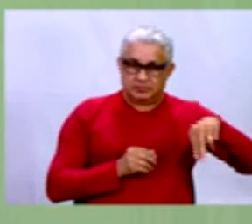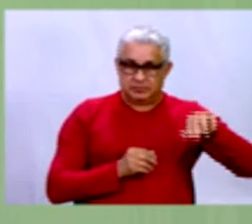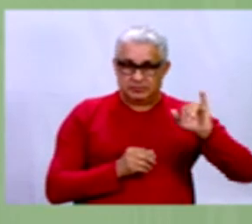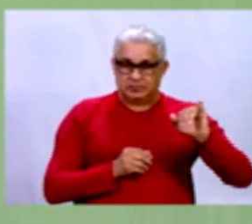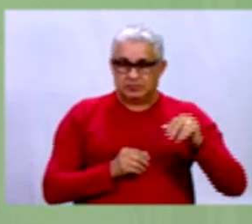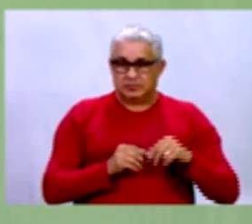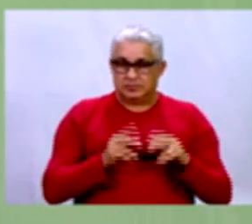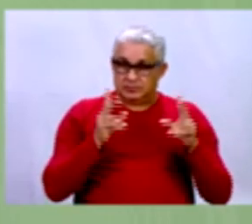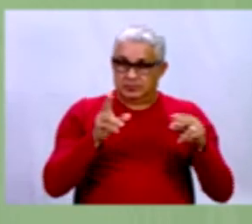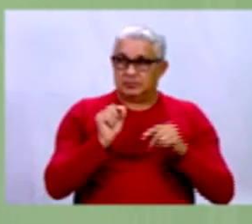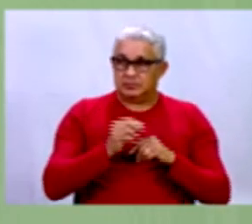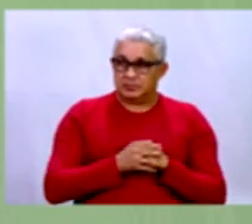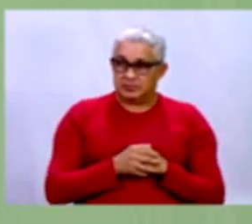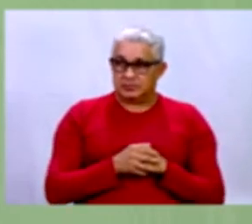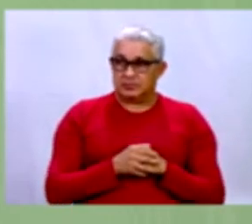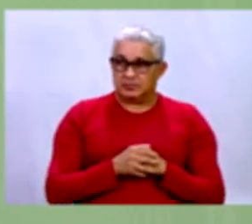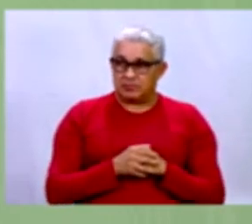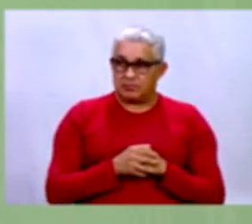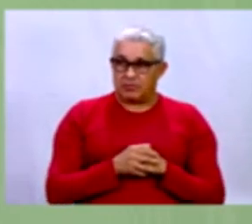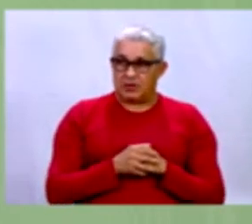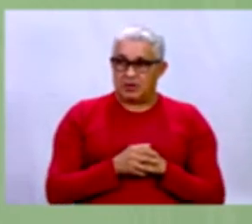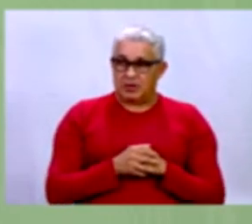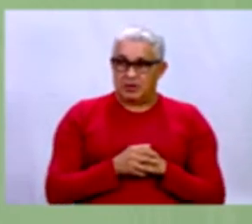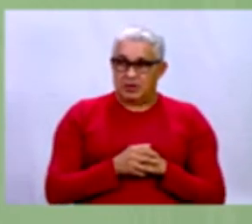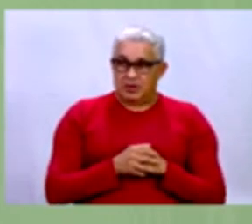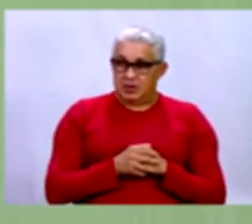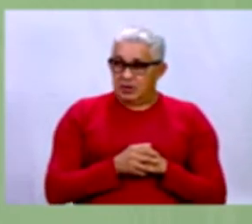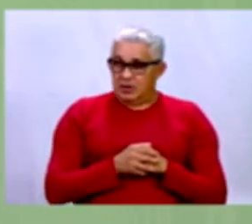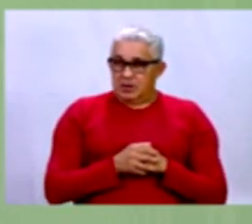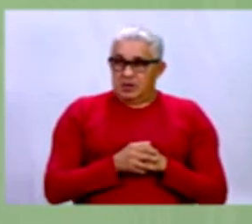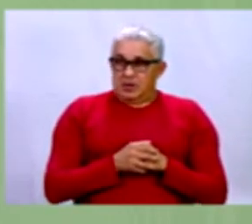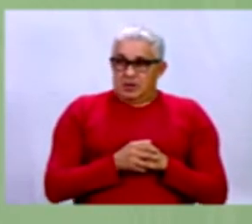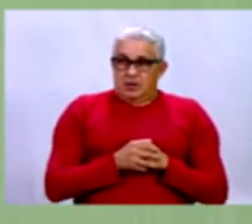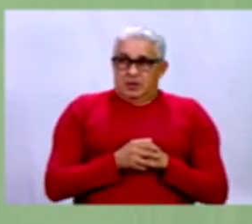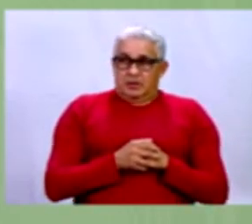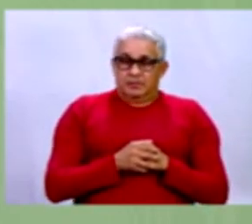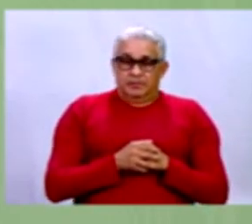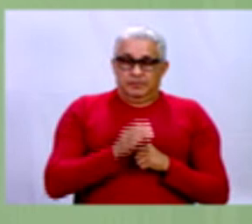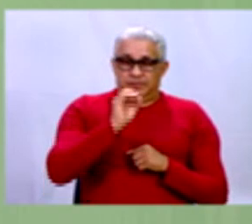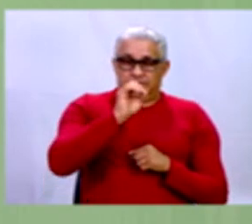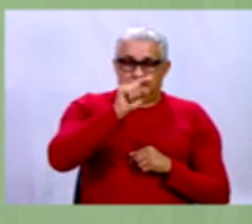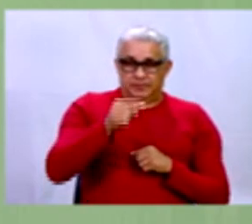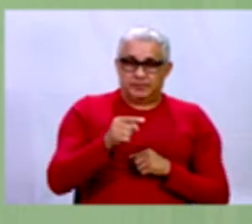0, quando a gente pega 1,13223 menos 1, a gente tem